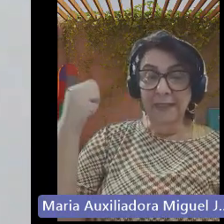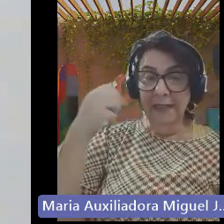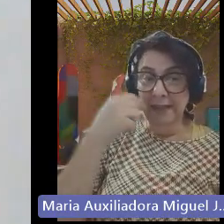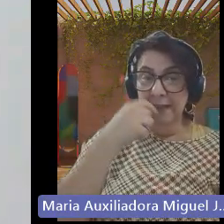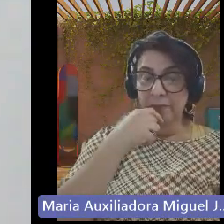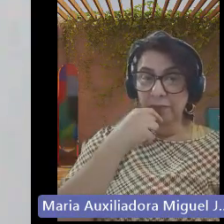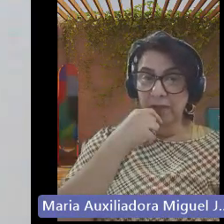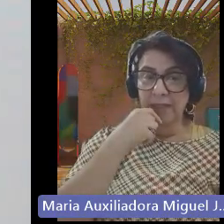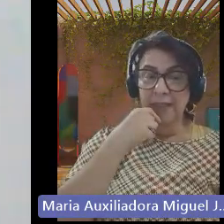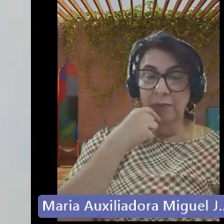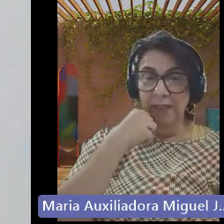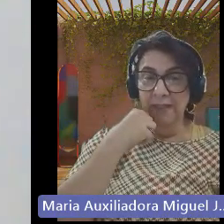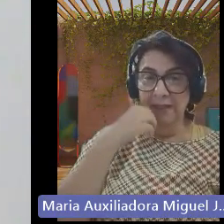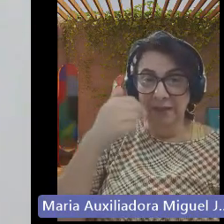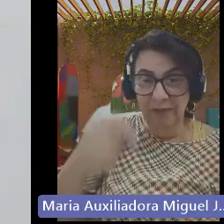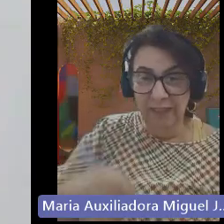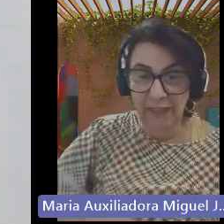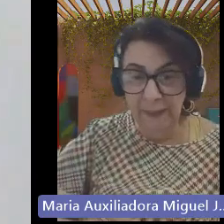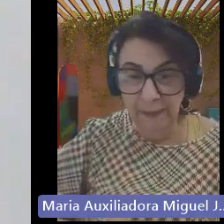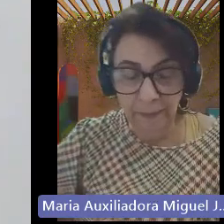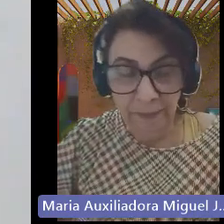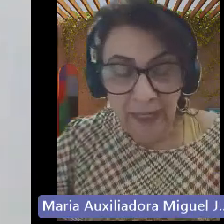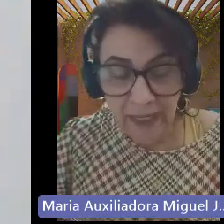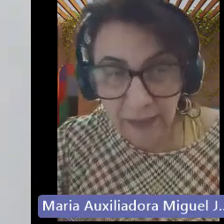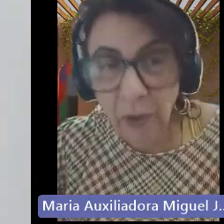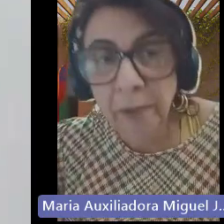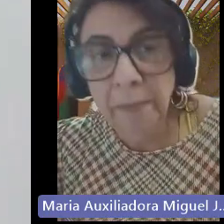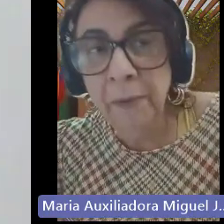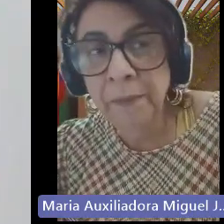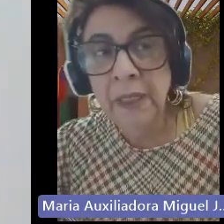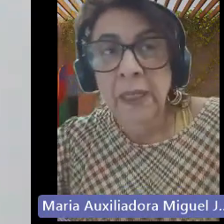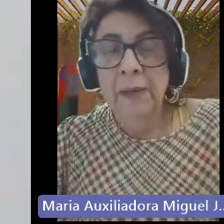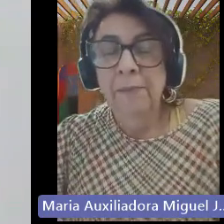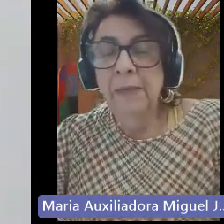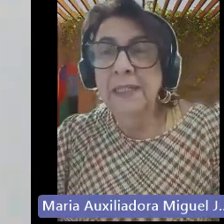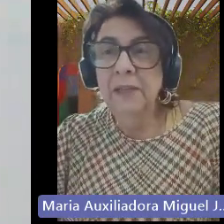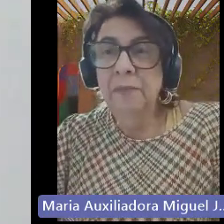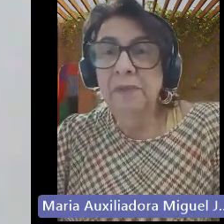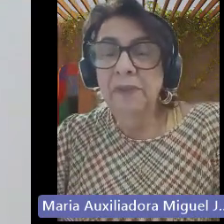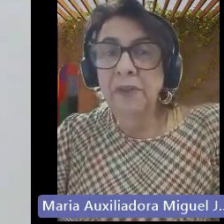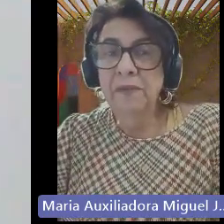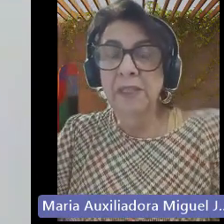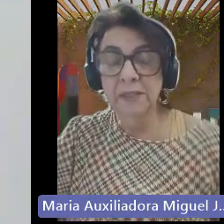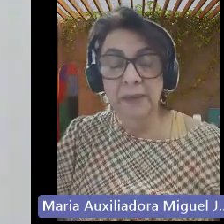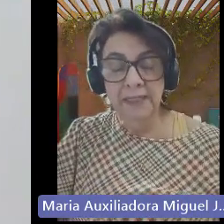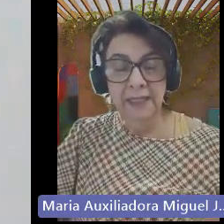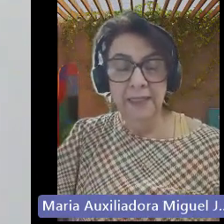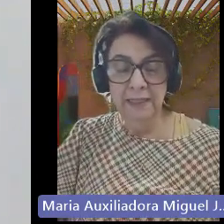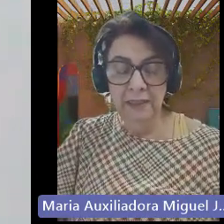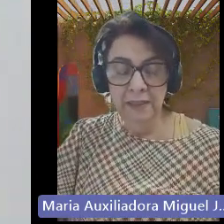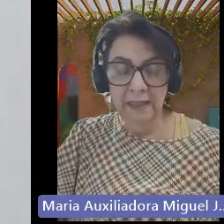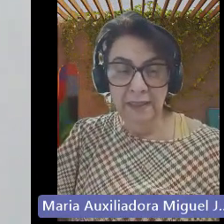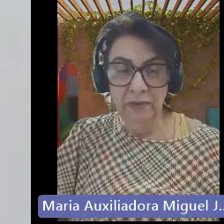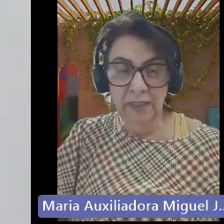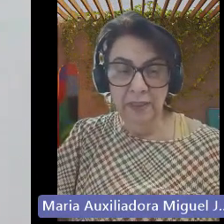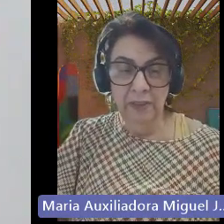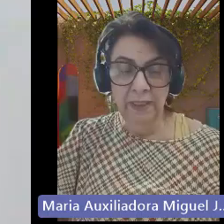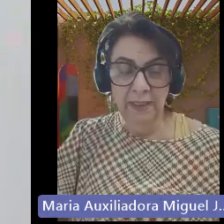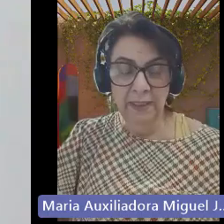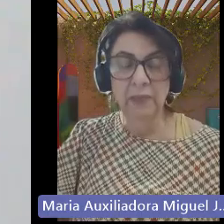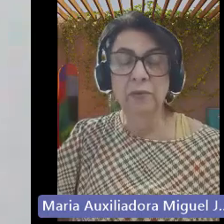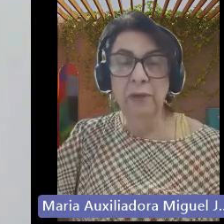Essa sensação de insegurança que você está tendo, ela é normal. Mas eu prefiro que vocês passem essa sensação